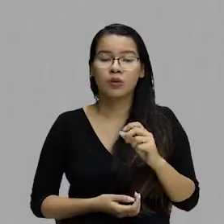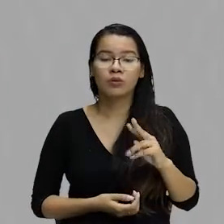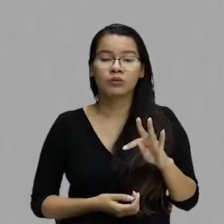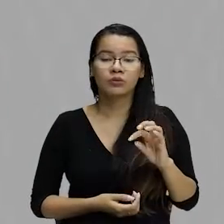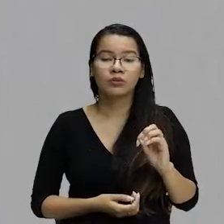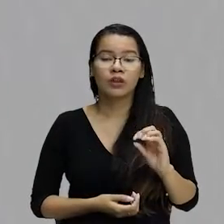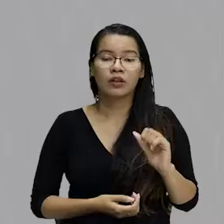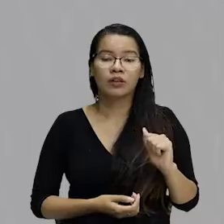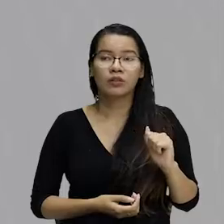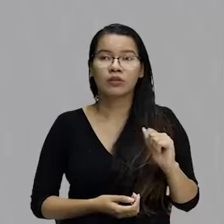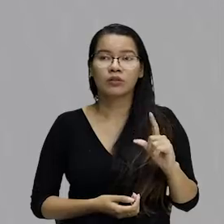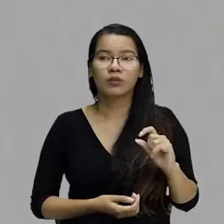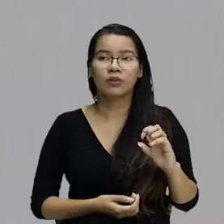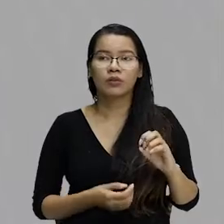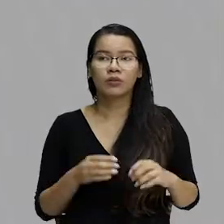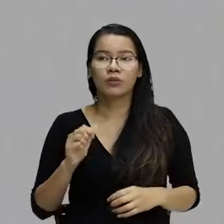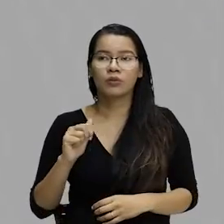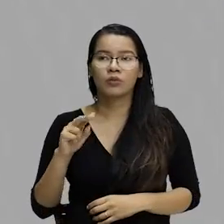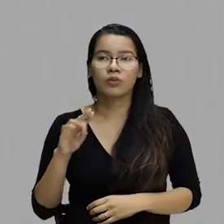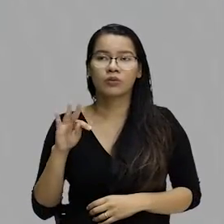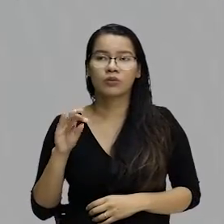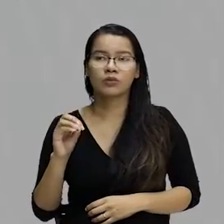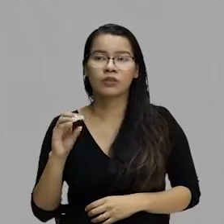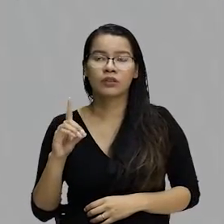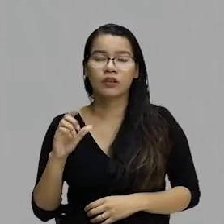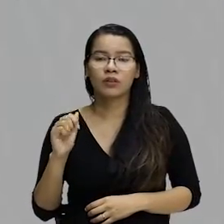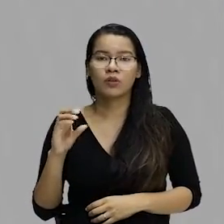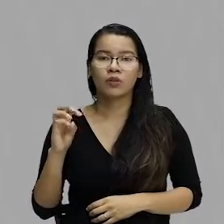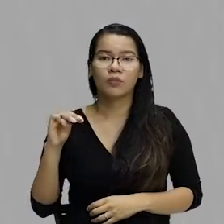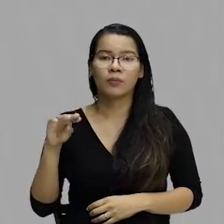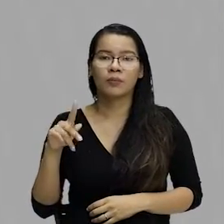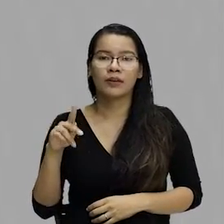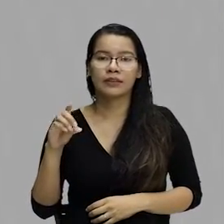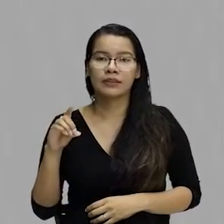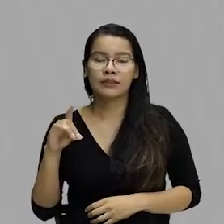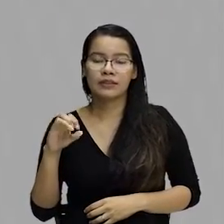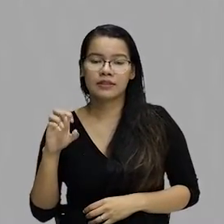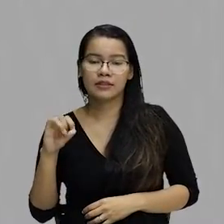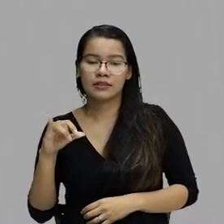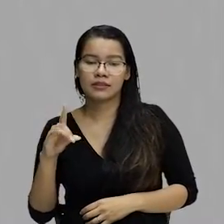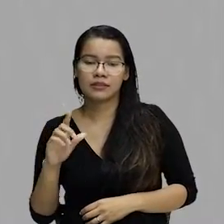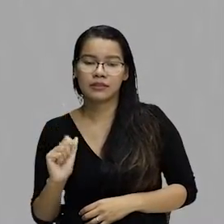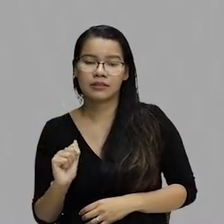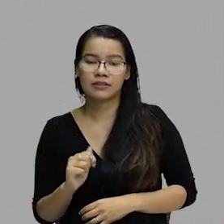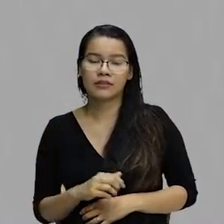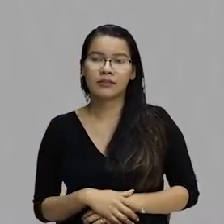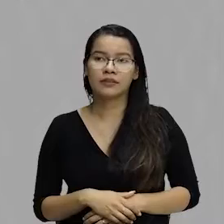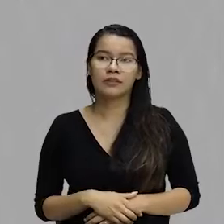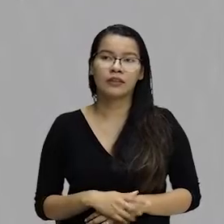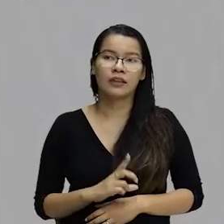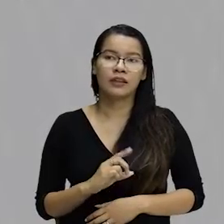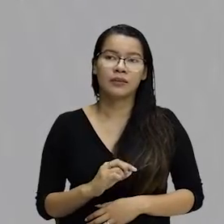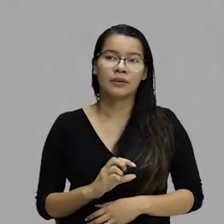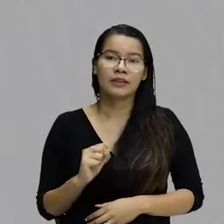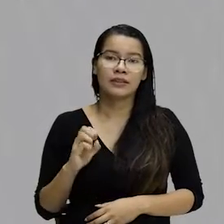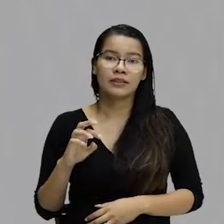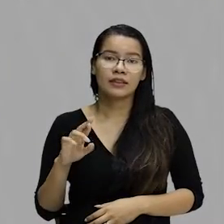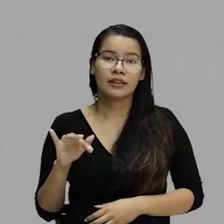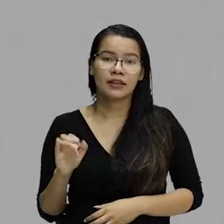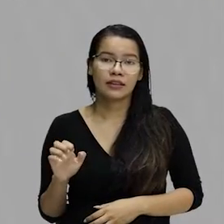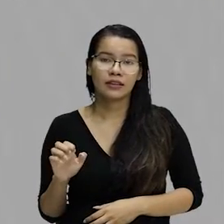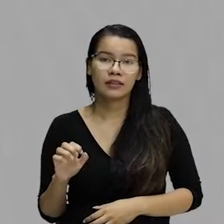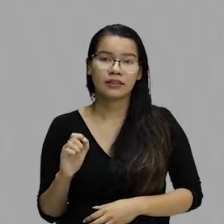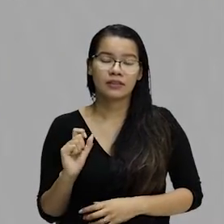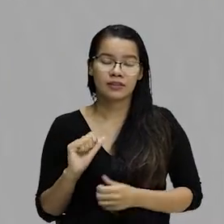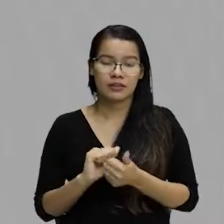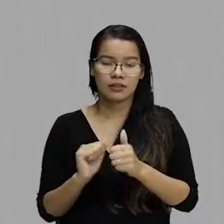Compadecida, que eu ainda não vi alguém dizer assim, eu não gosto do filme, que na verdade não era um filme, não sei se algum de vocês sabe, era uma série, e essa série